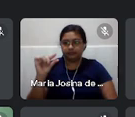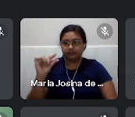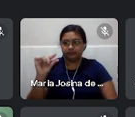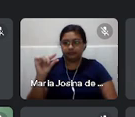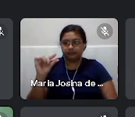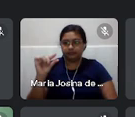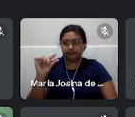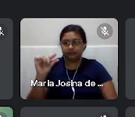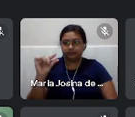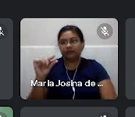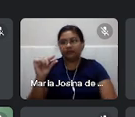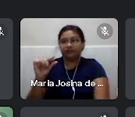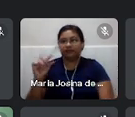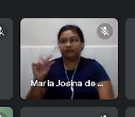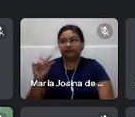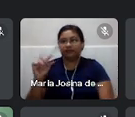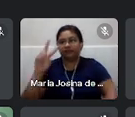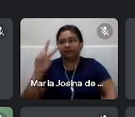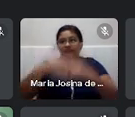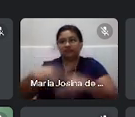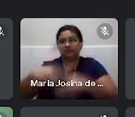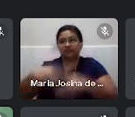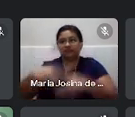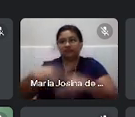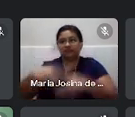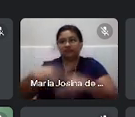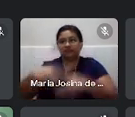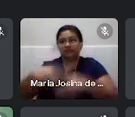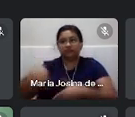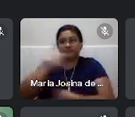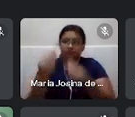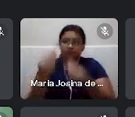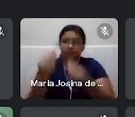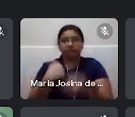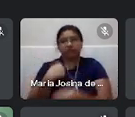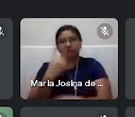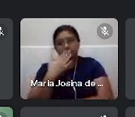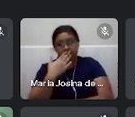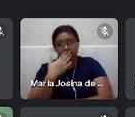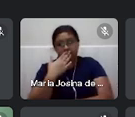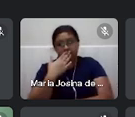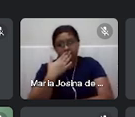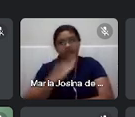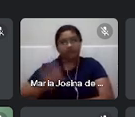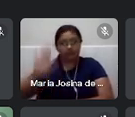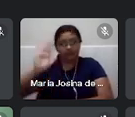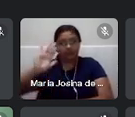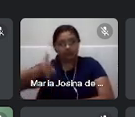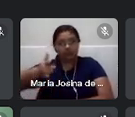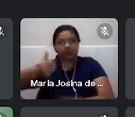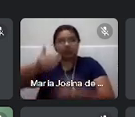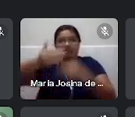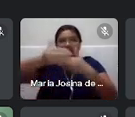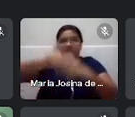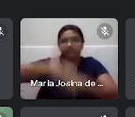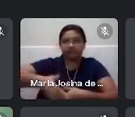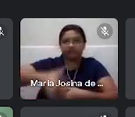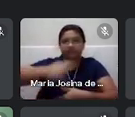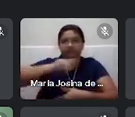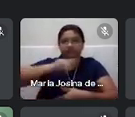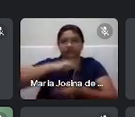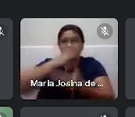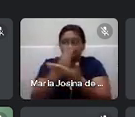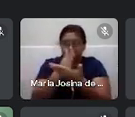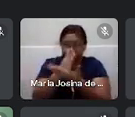sobre a prova de vocês. Como prometido, a prova ela vem metade teórica